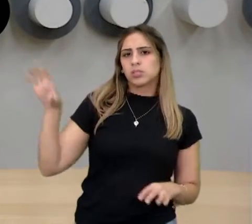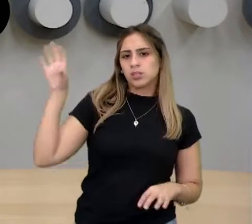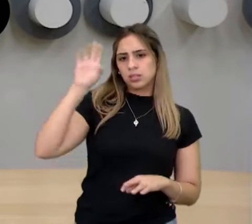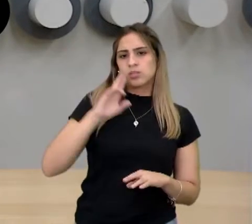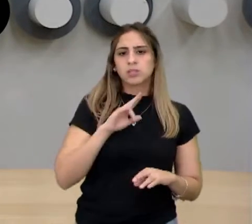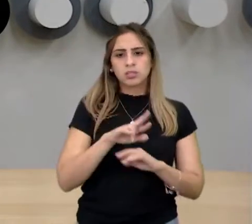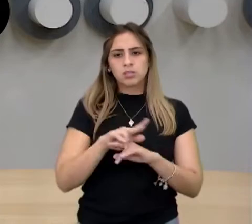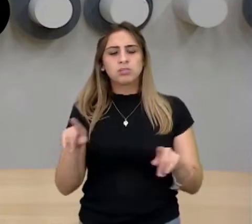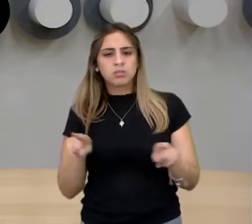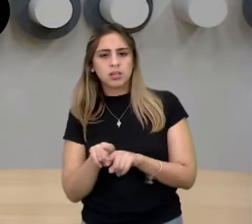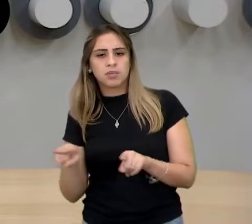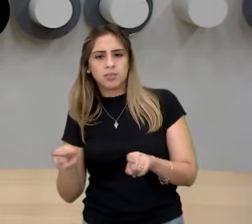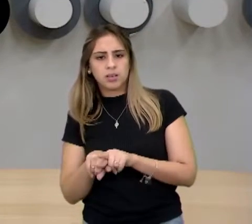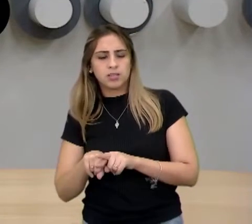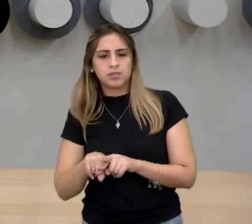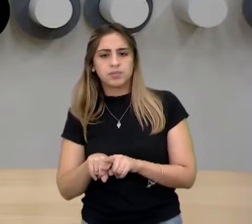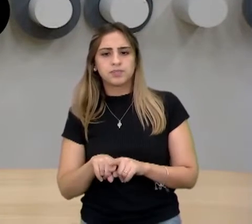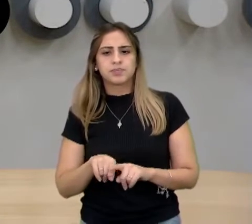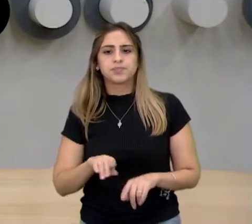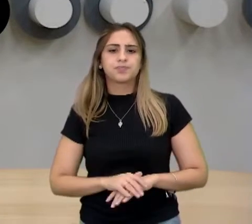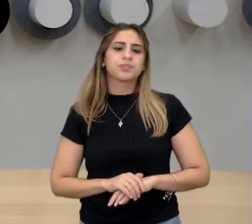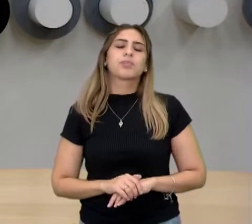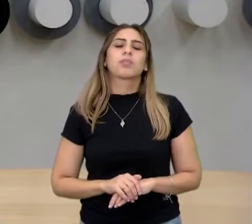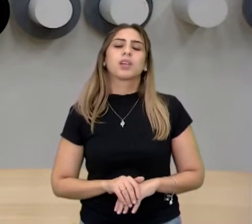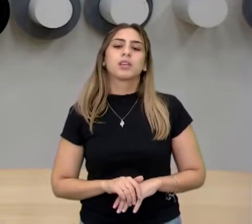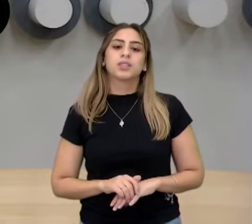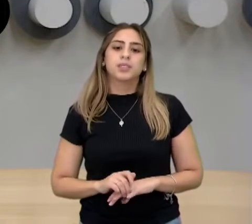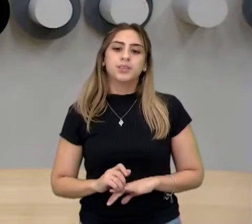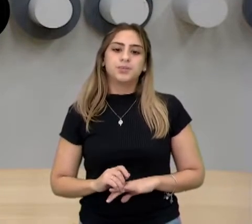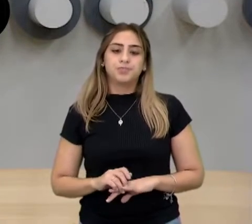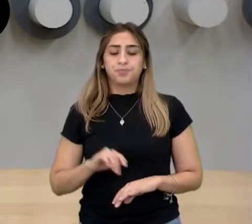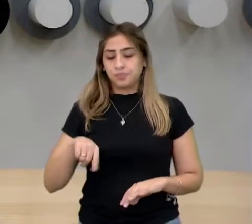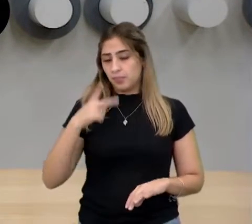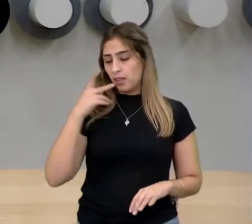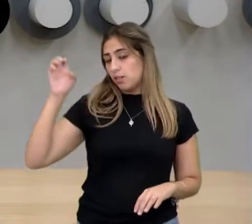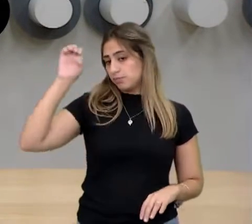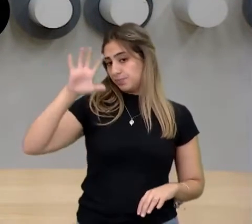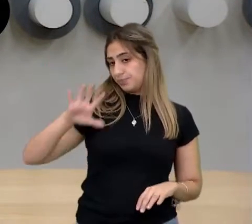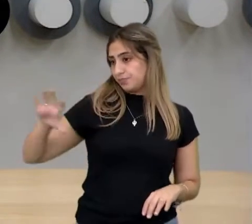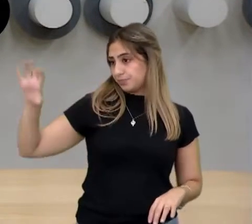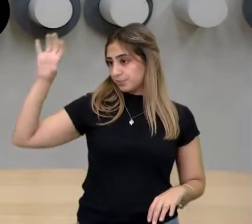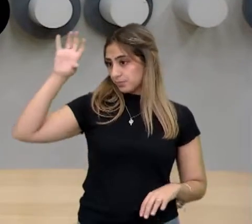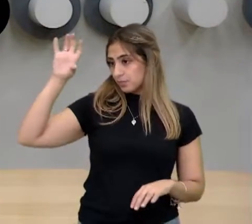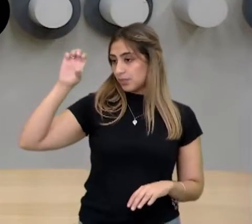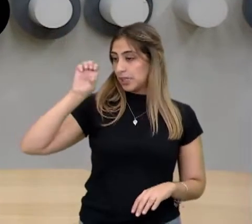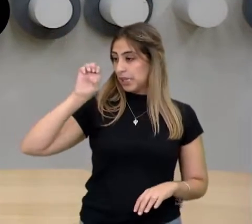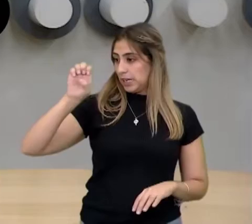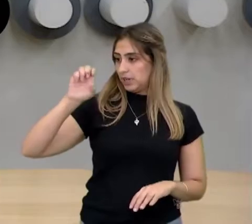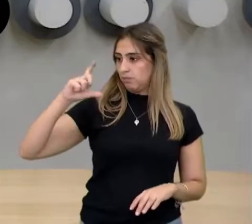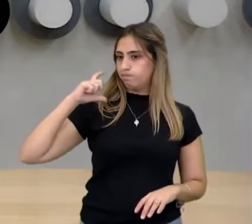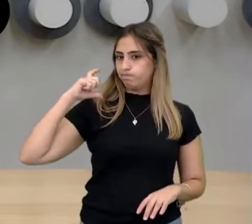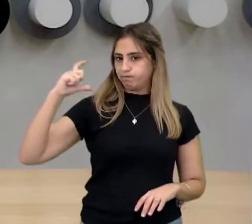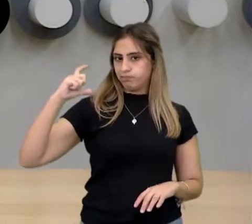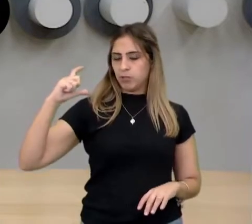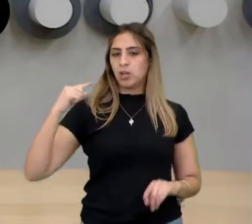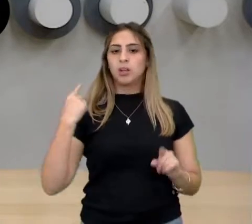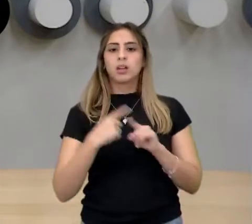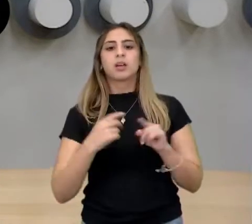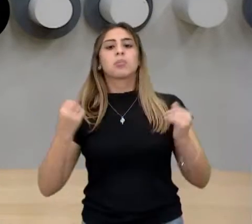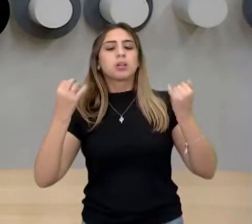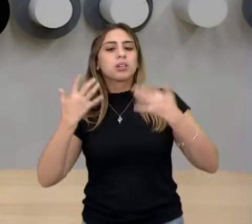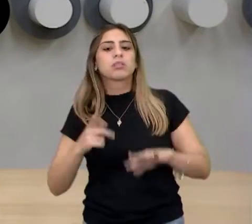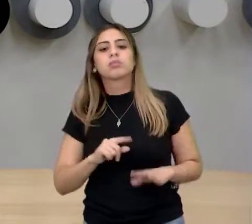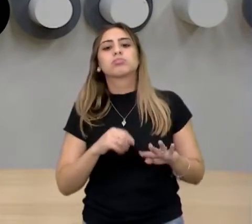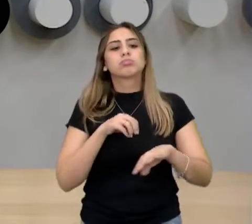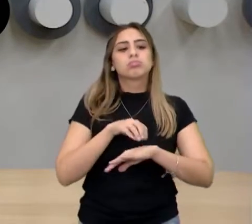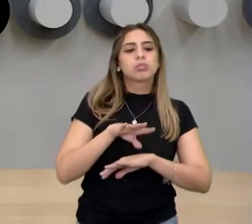diferentes vieses também. Aqui a gente está falando sobre o Estado com E maiúsculo, tá certo? Que indica, portanto,